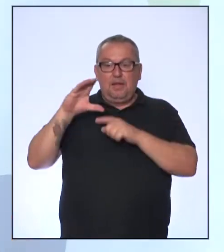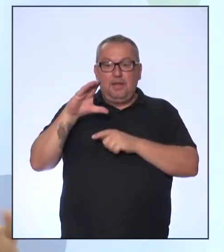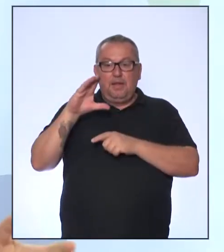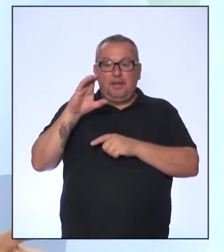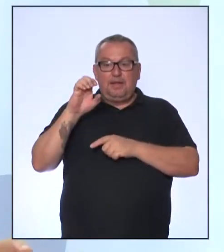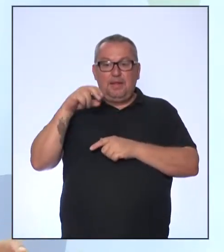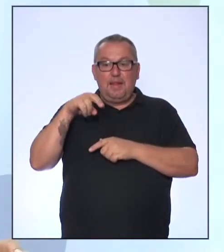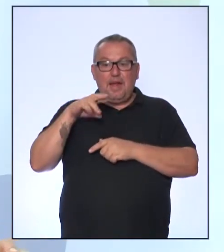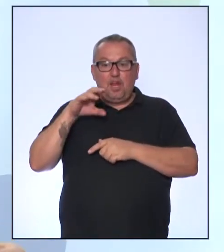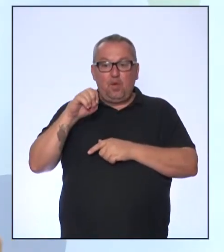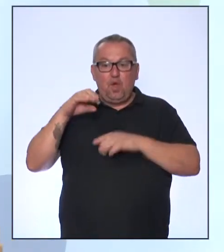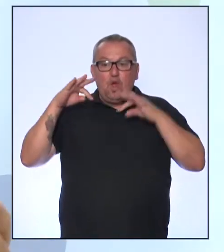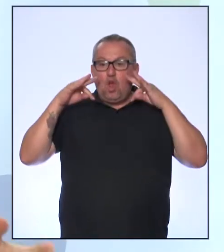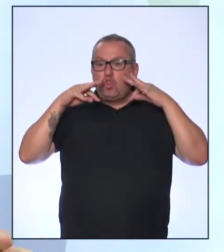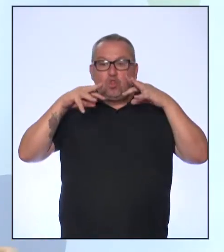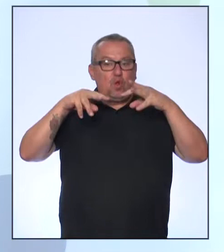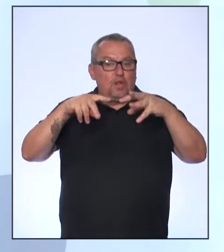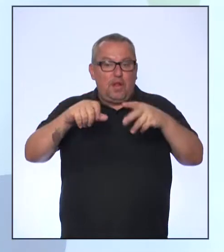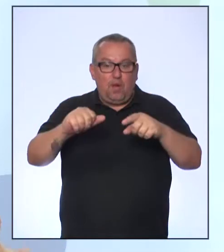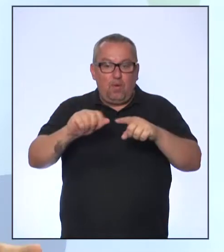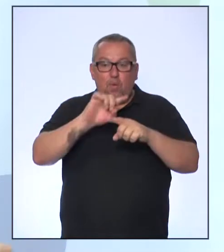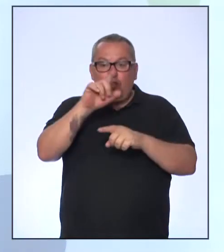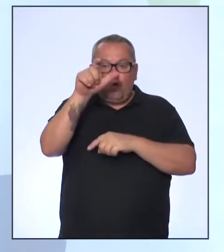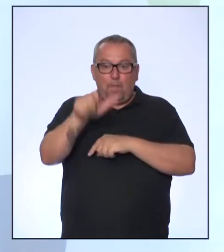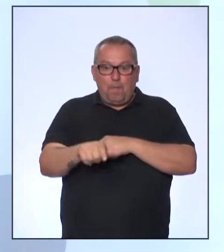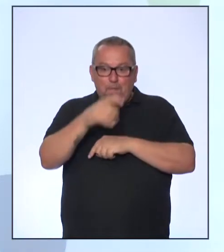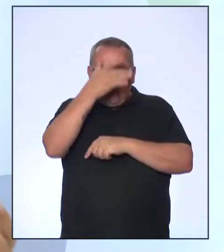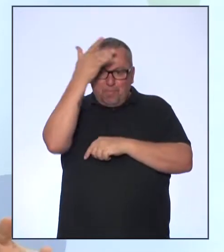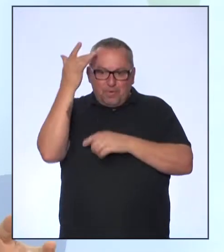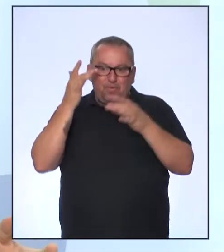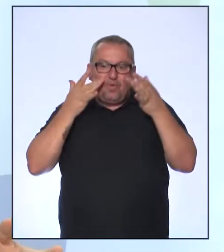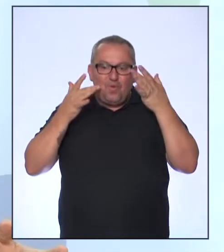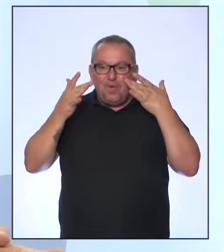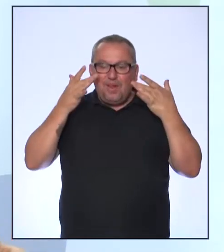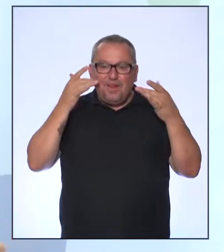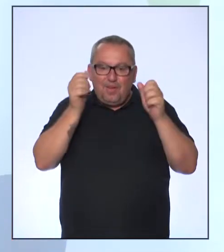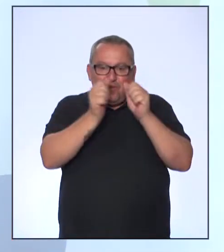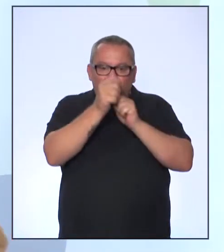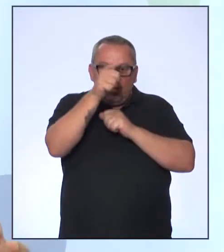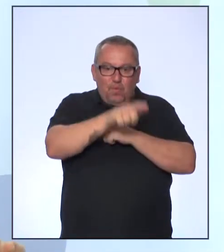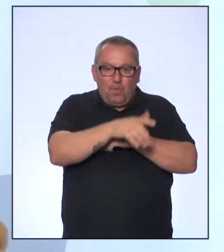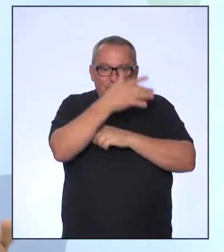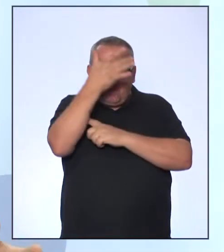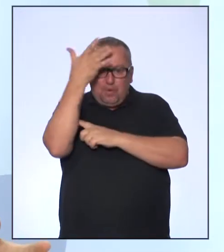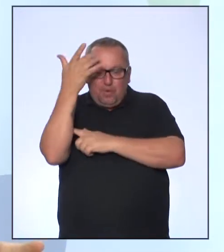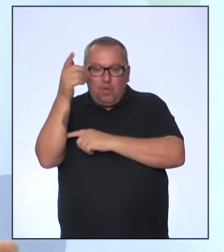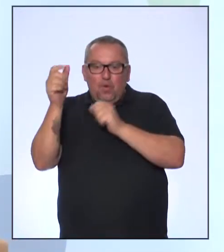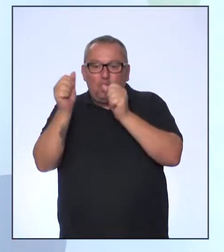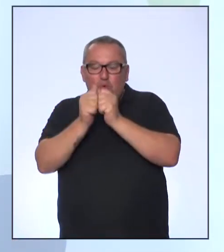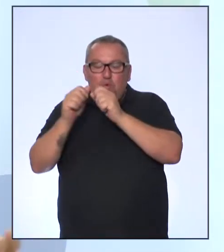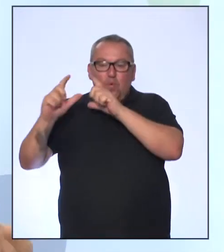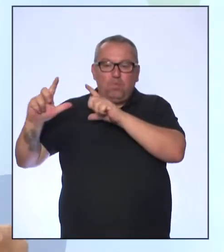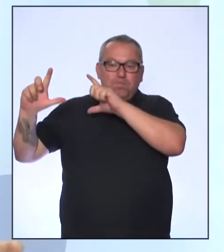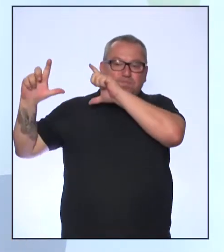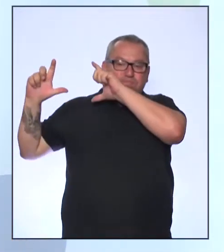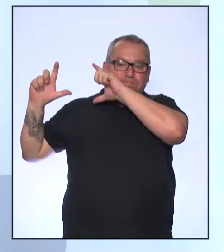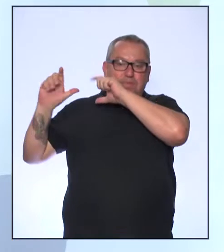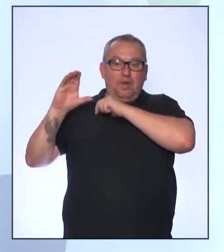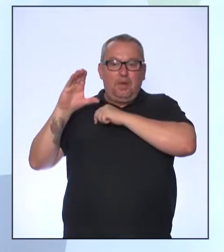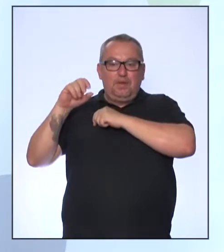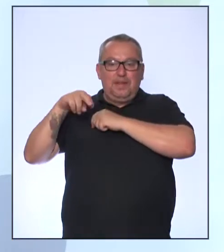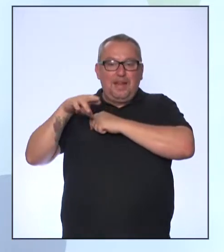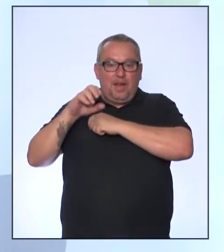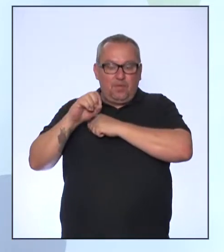né? Não é só o ator, é o ator junto com uma outra personagem, junto com um cenário que ajuda a contar